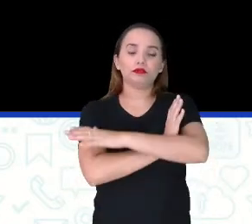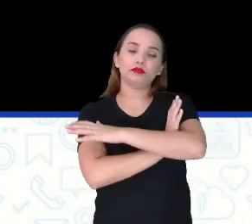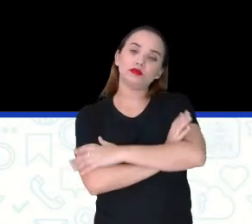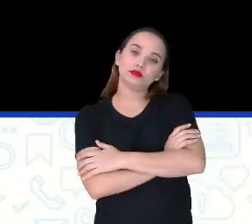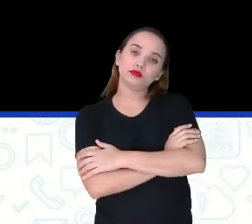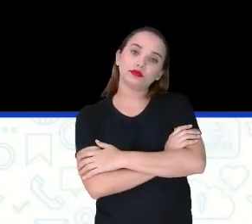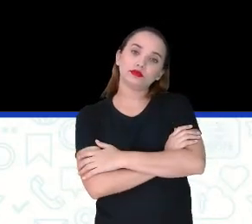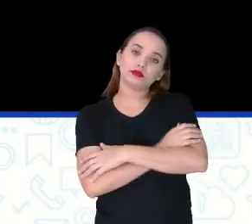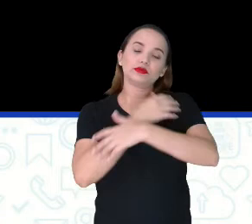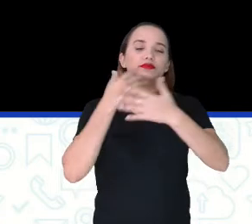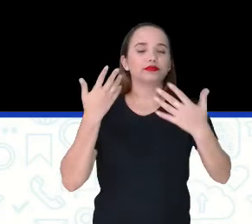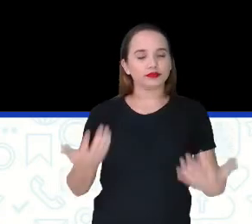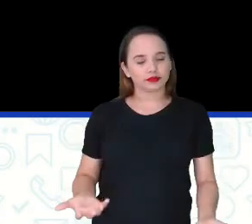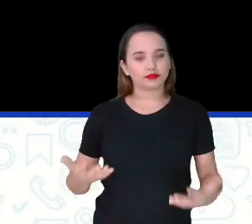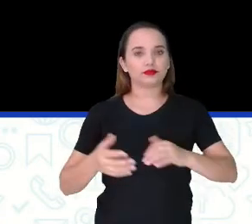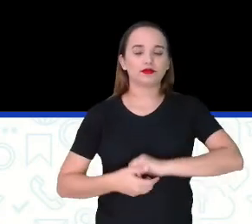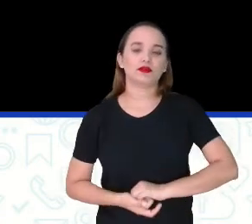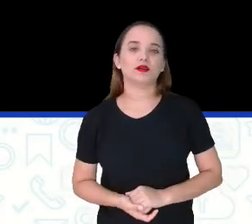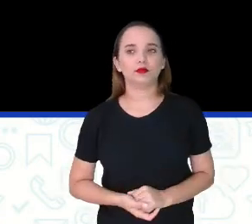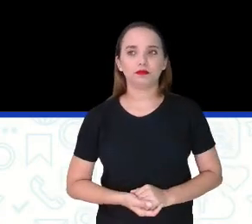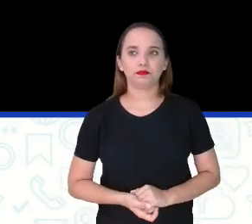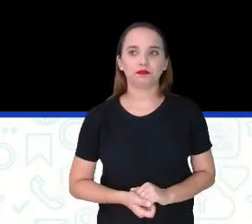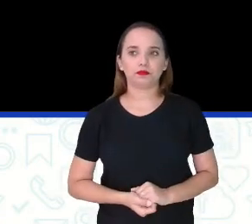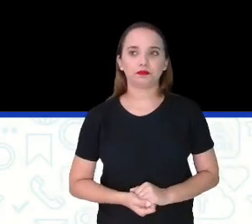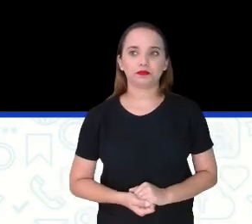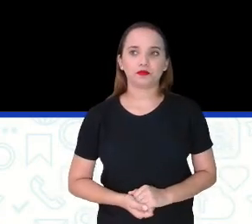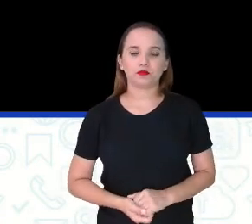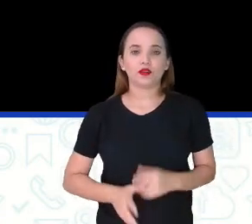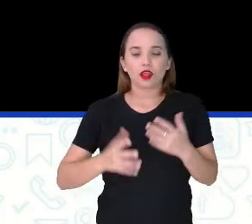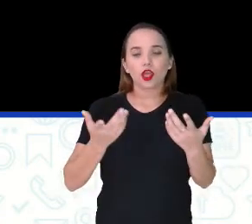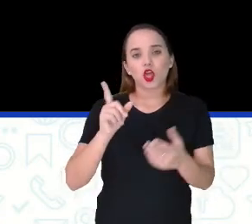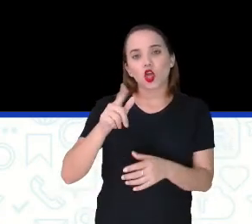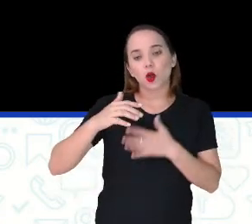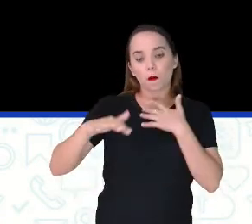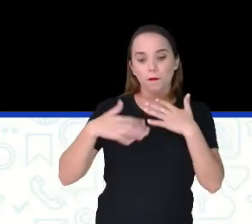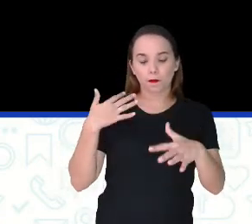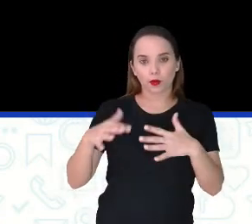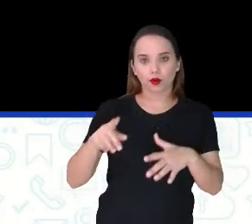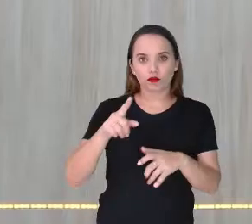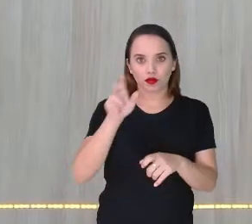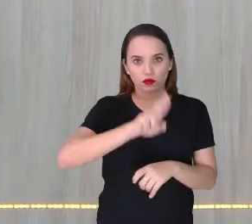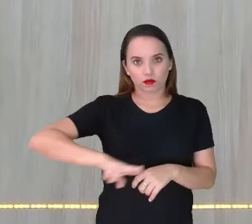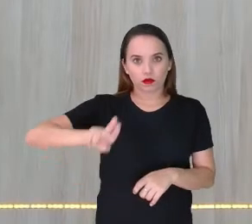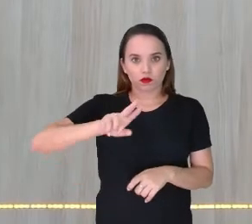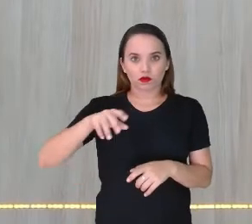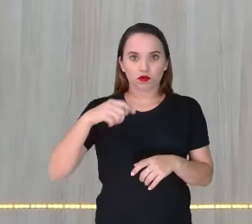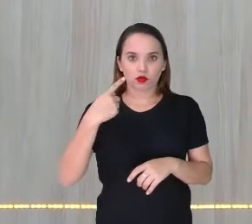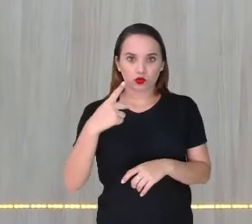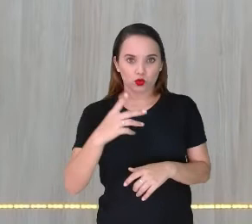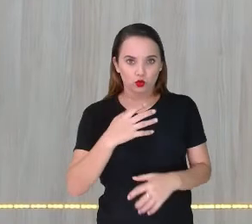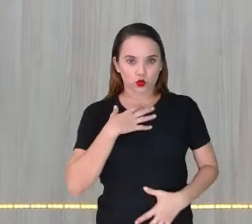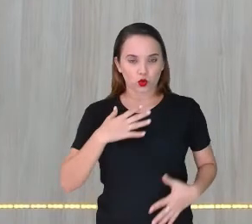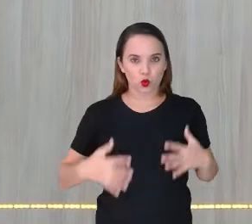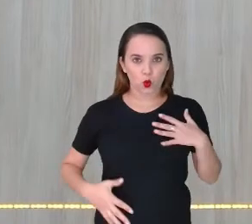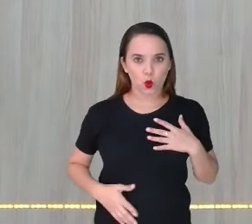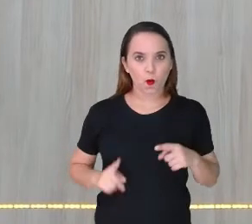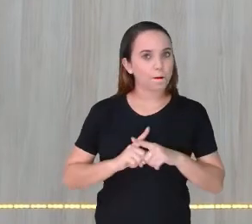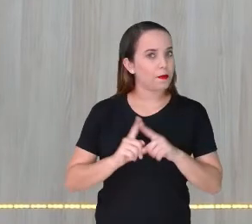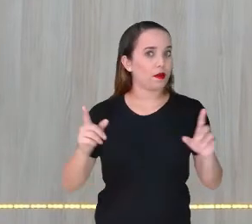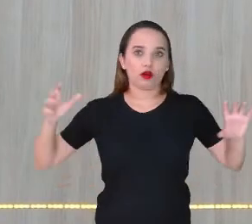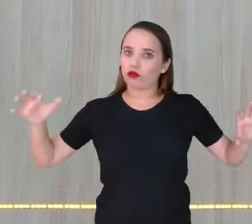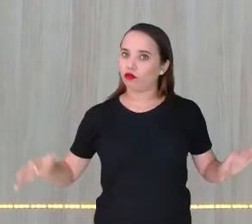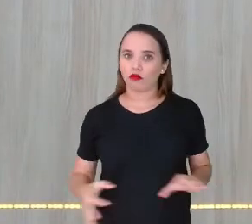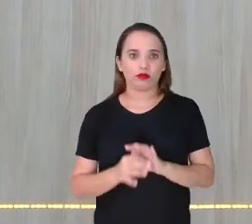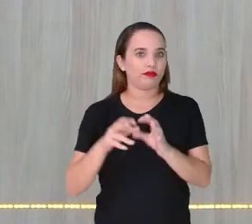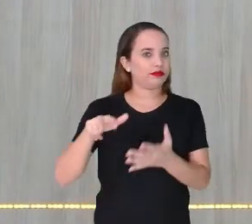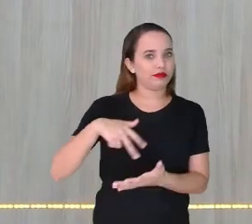de braços cruzados. Então, veja, é um movimento que você faz com o seu corpo, que não tem nada a ver com a dança,